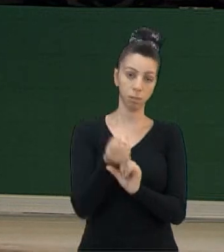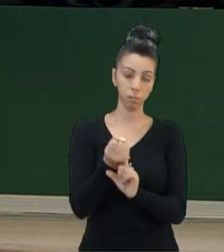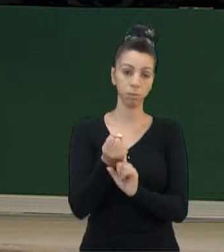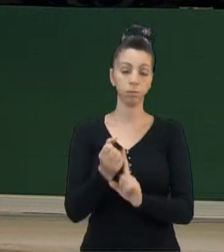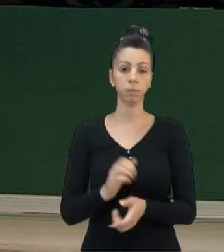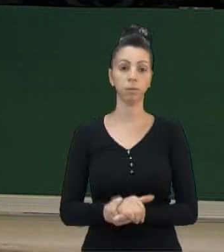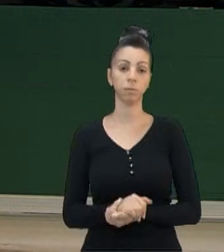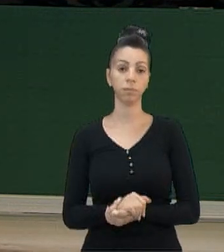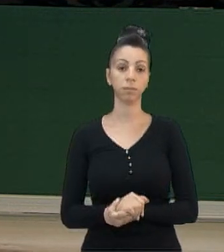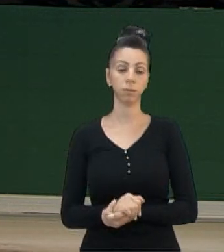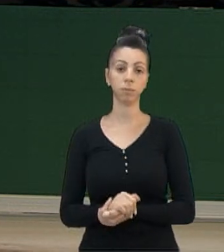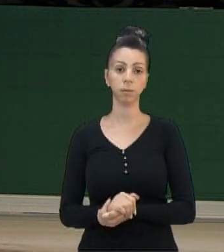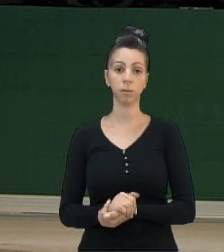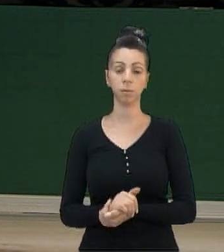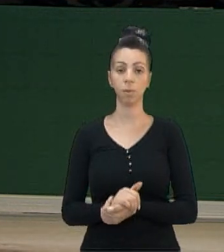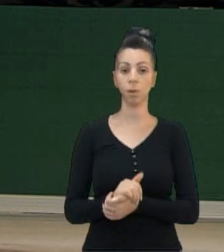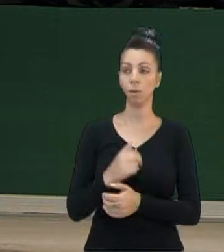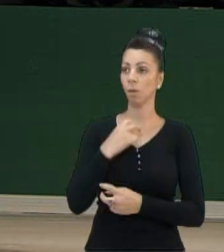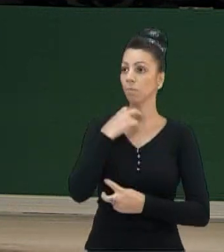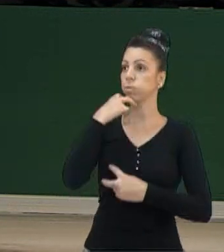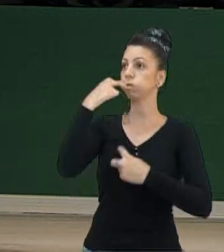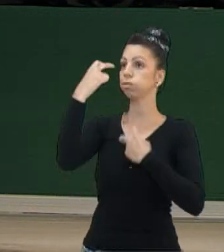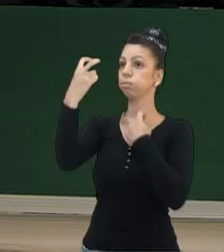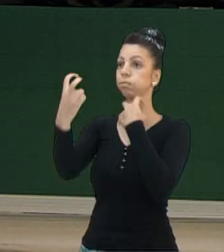diz, ela ainda ecoa versos